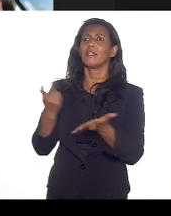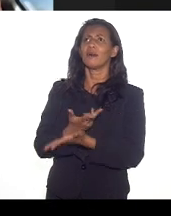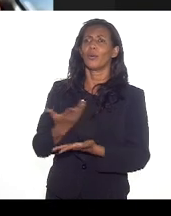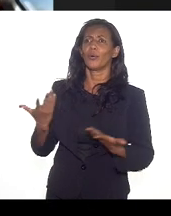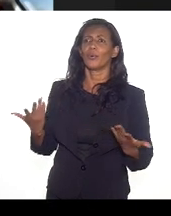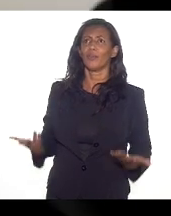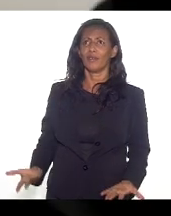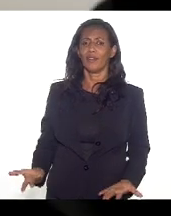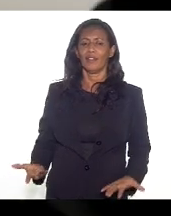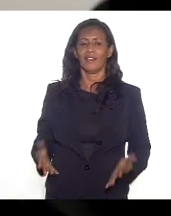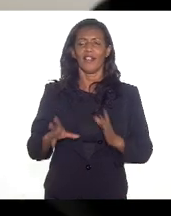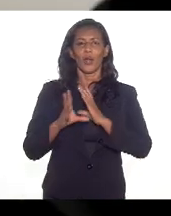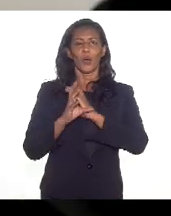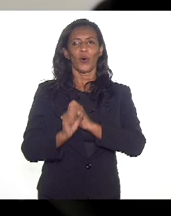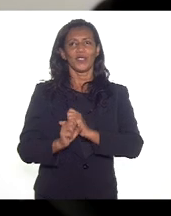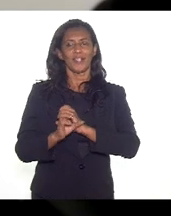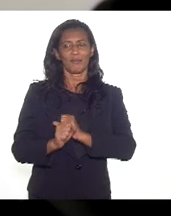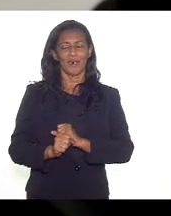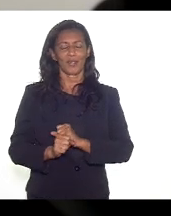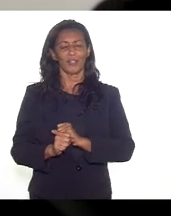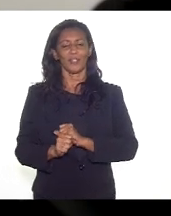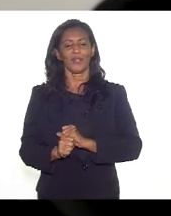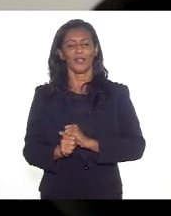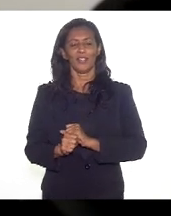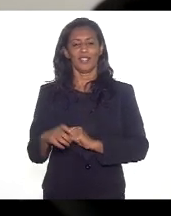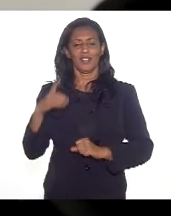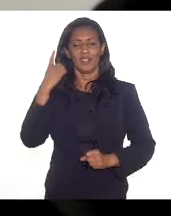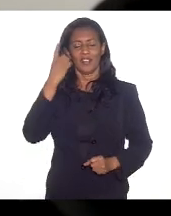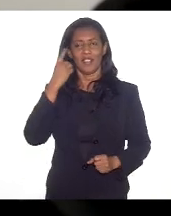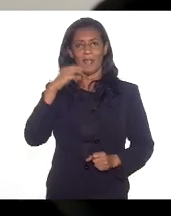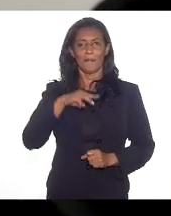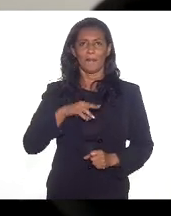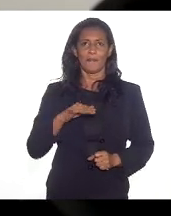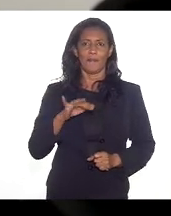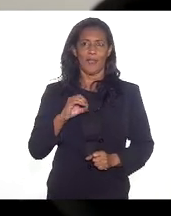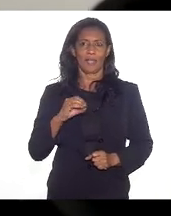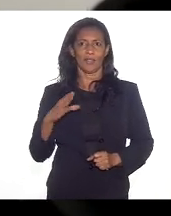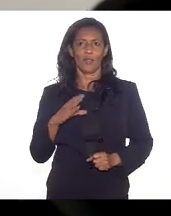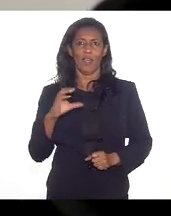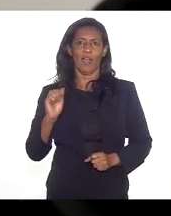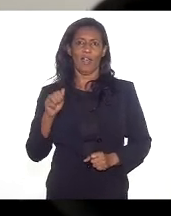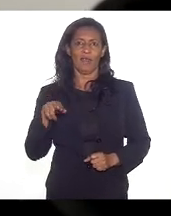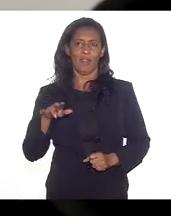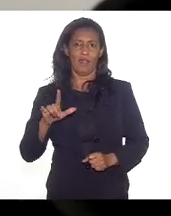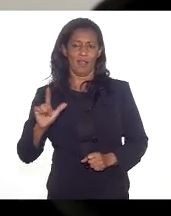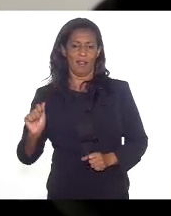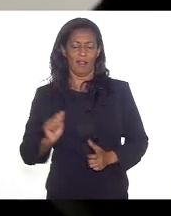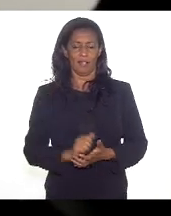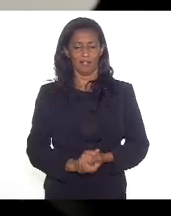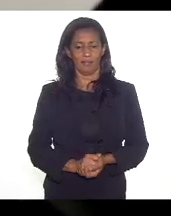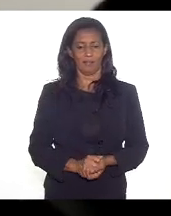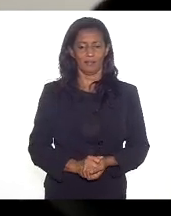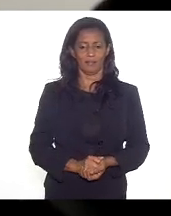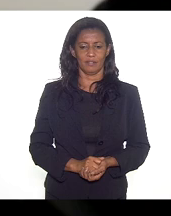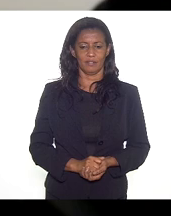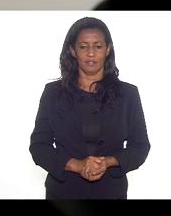Pela Comissão de Orçamento, deputado Márcio Canella. Deputado Márcio